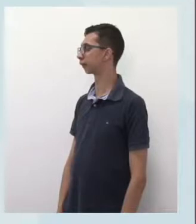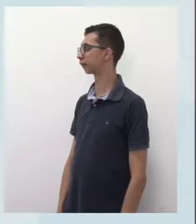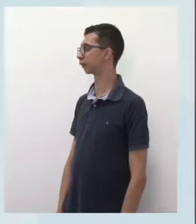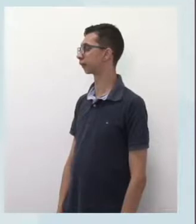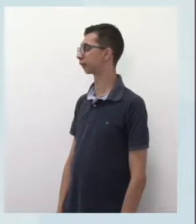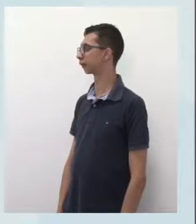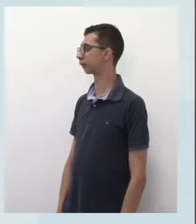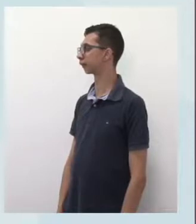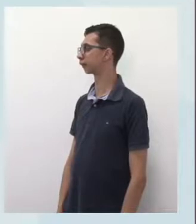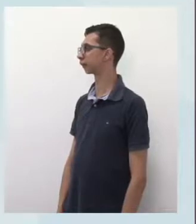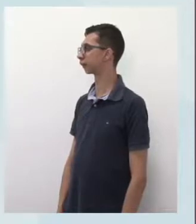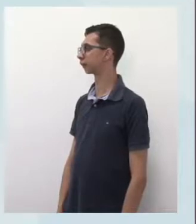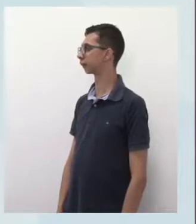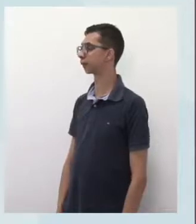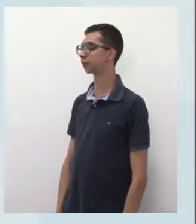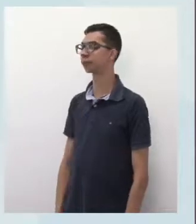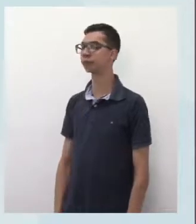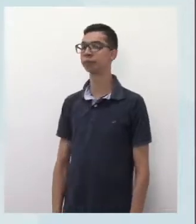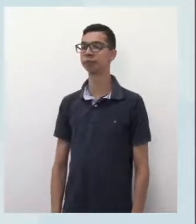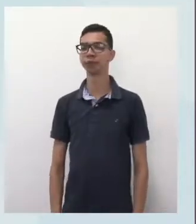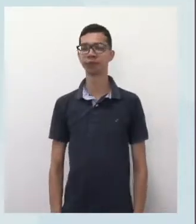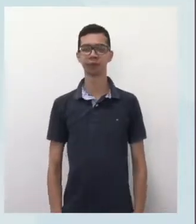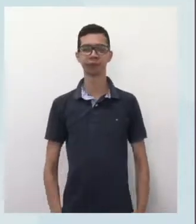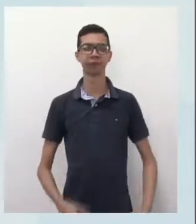com um fio neutro,